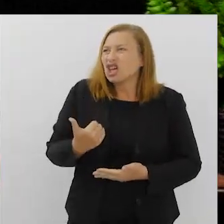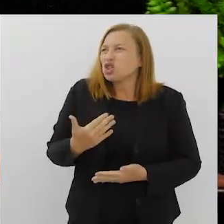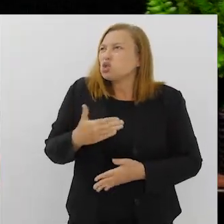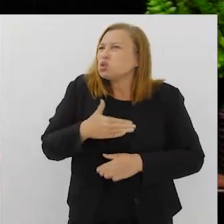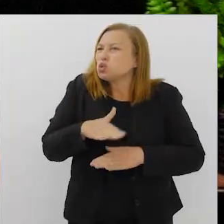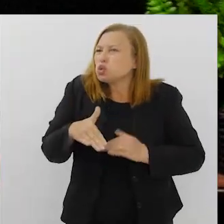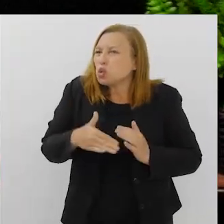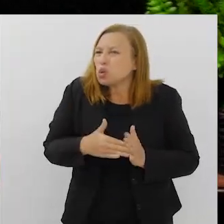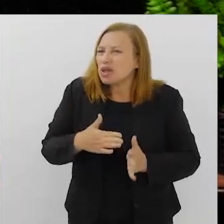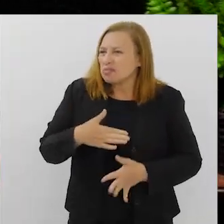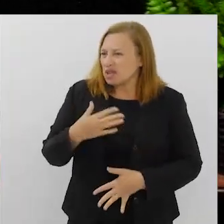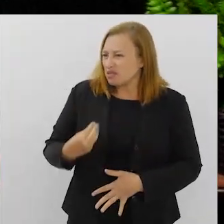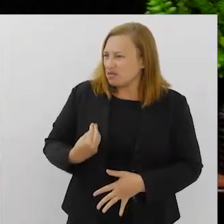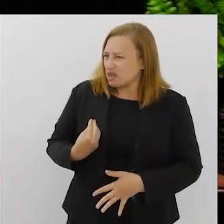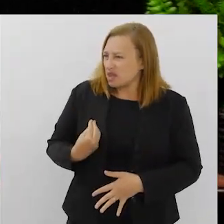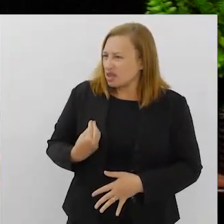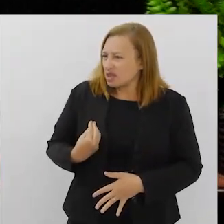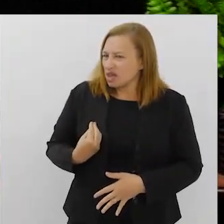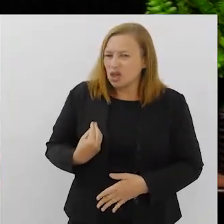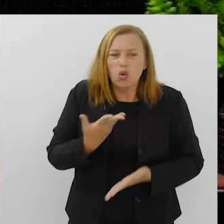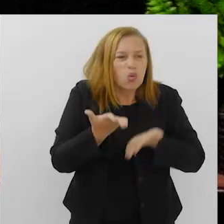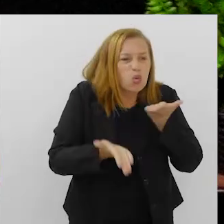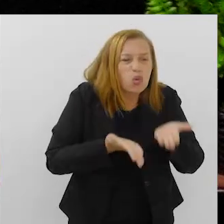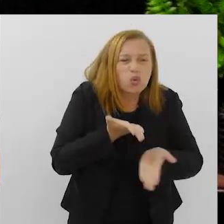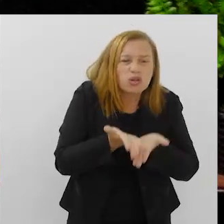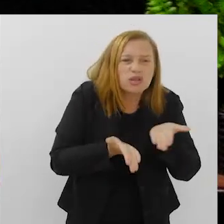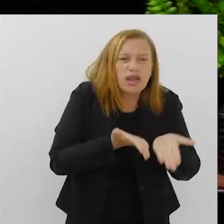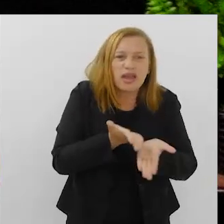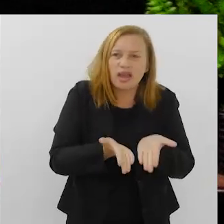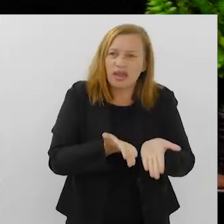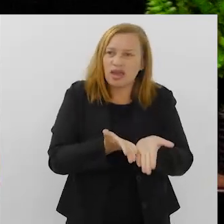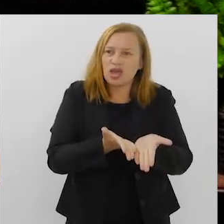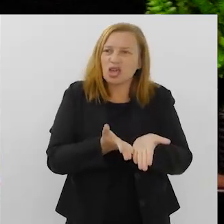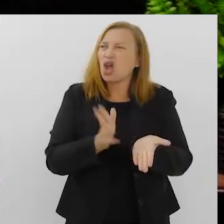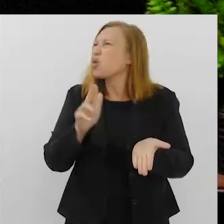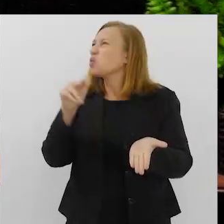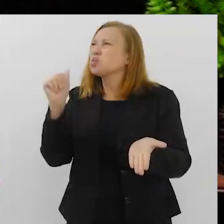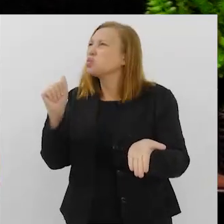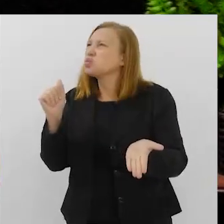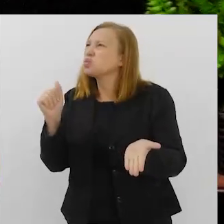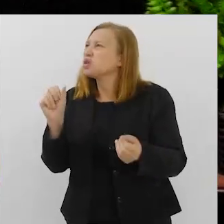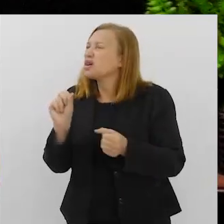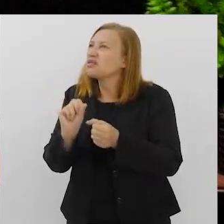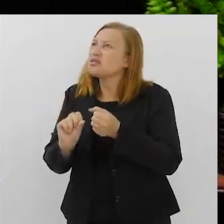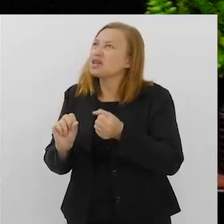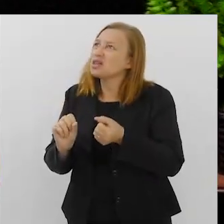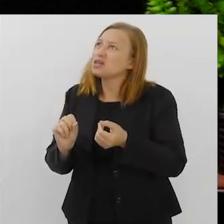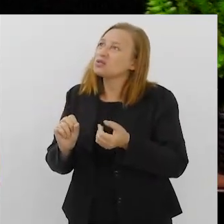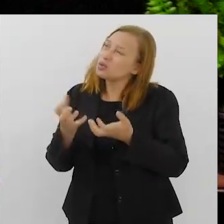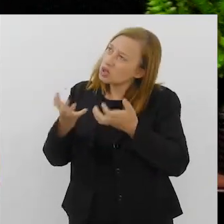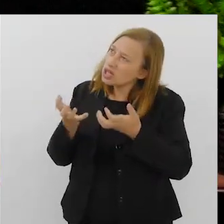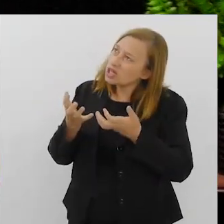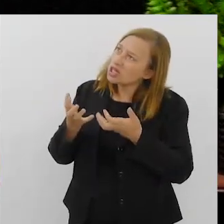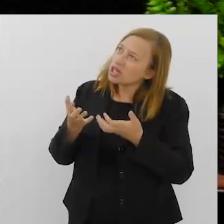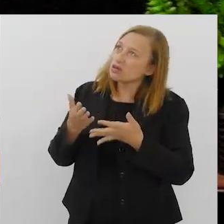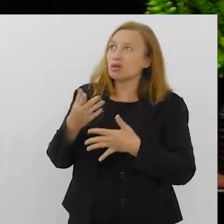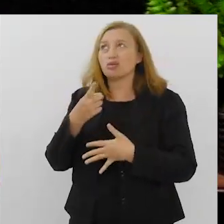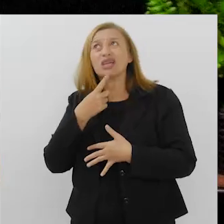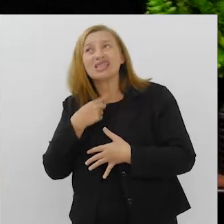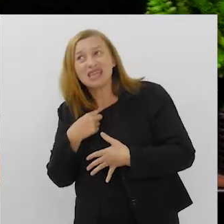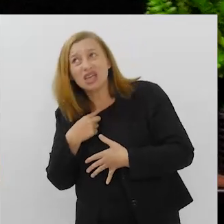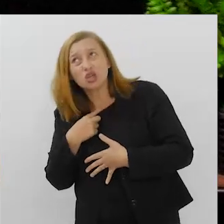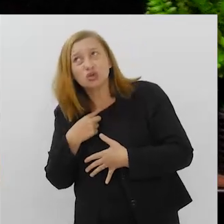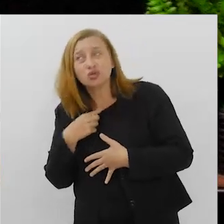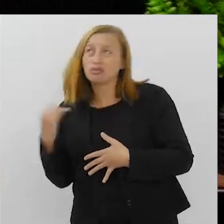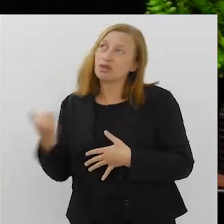vida sempre a outra pessoa. E eu nunca fiz o que eu queria, eu nunca fiz o que era importante